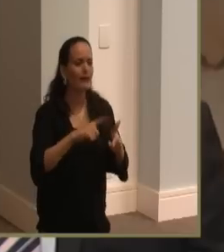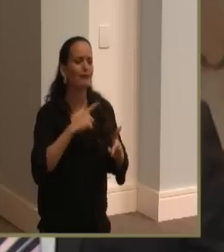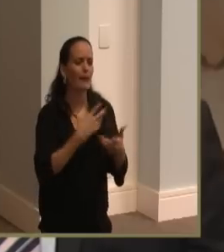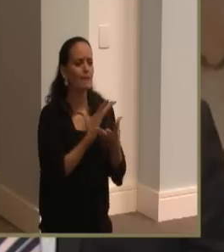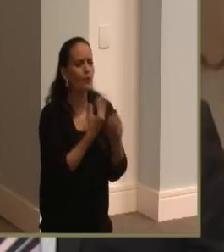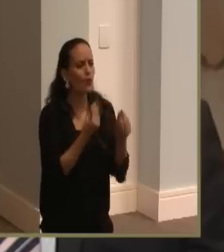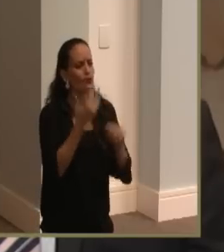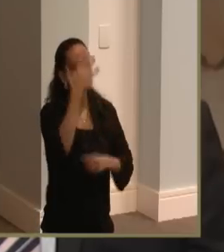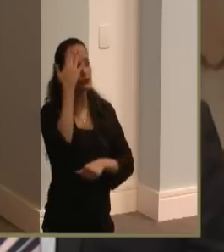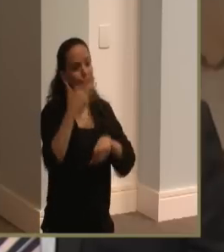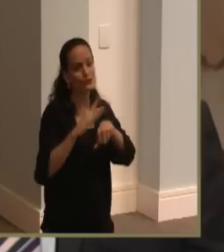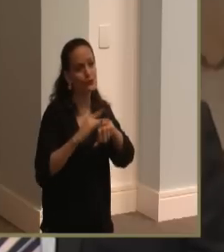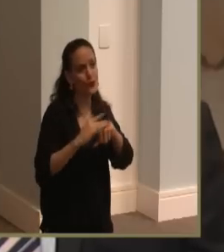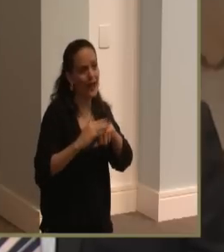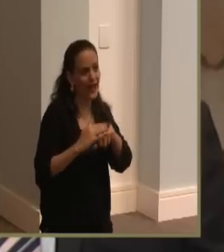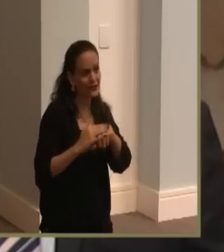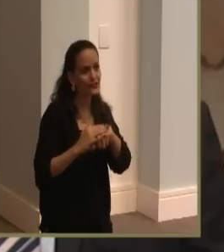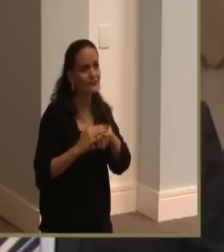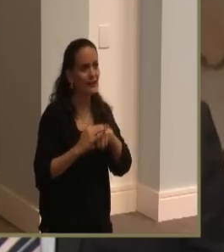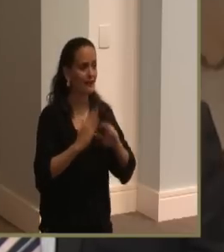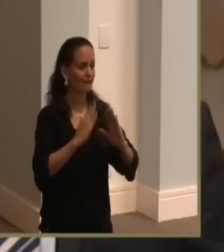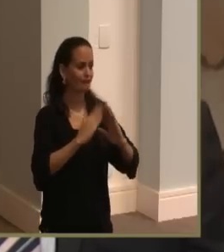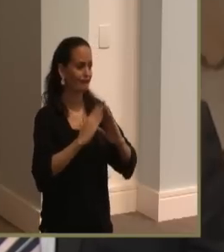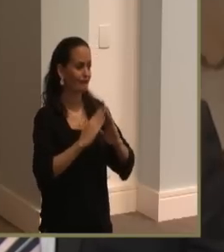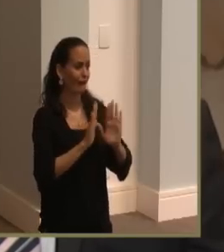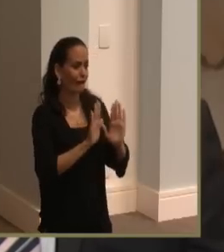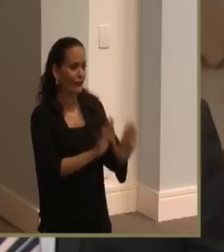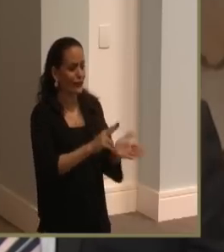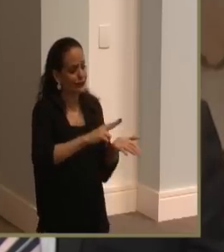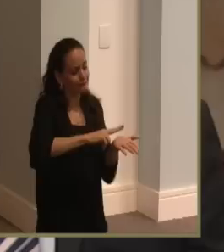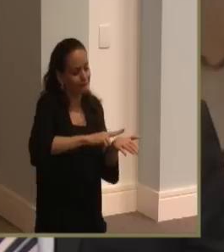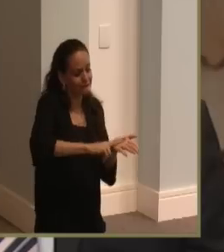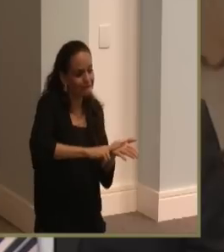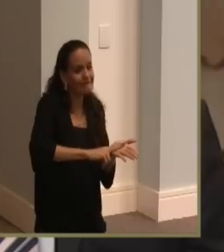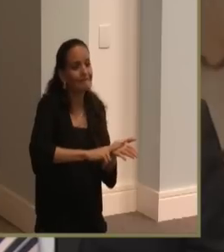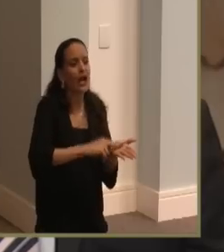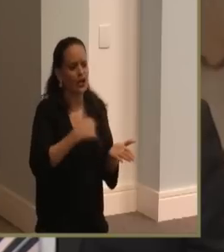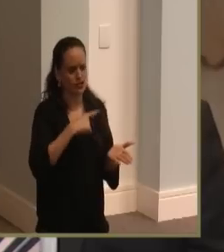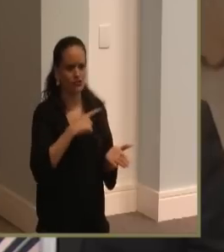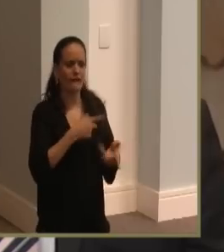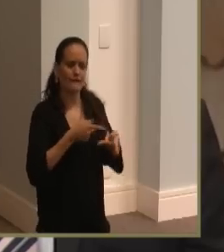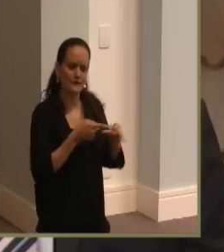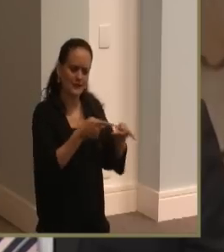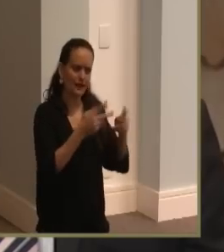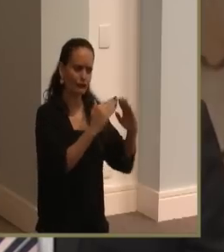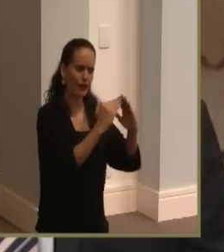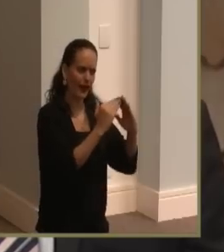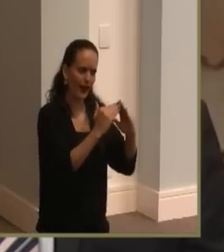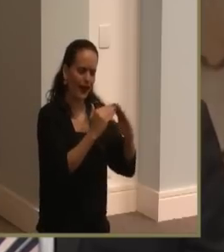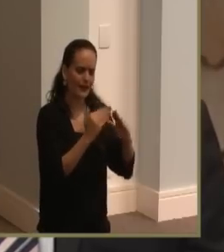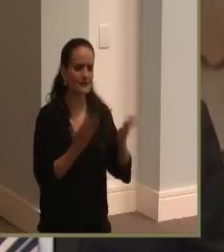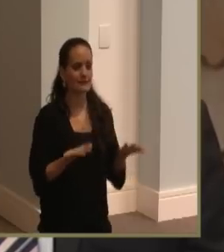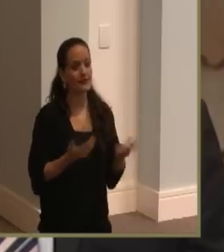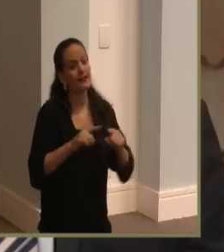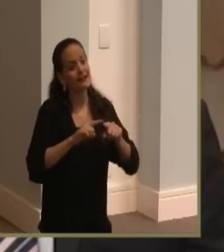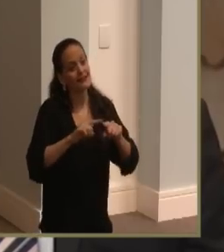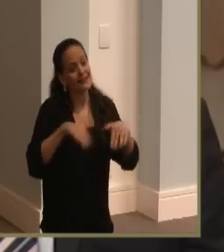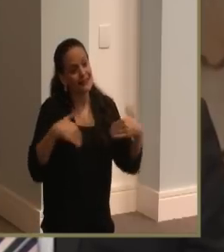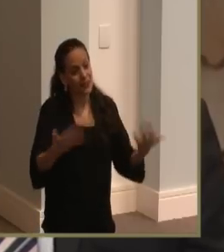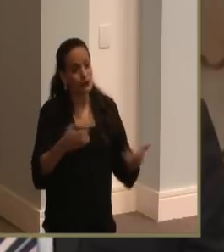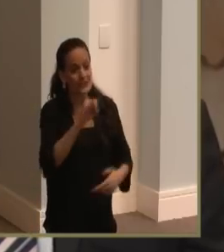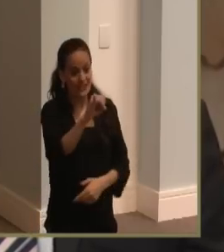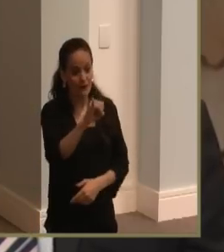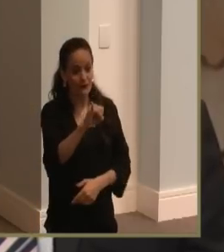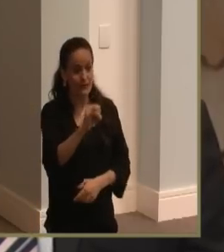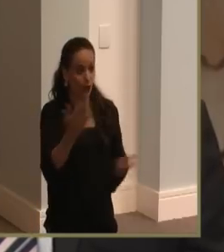que temos orado e visitado durante a semana, de maneira que estar aqui neste domingo deve se constituir em algo